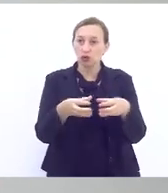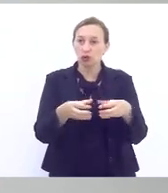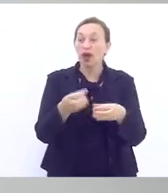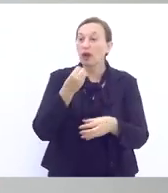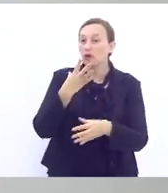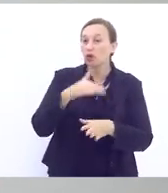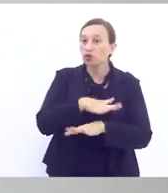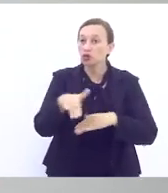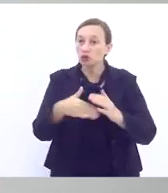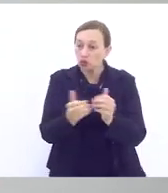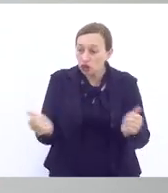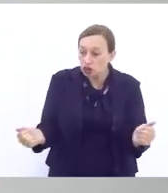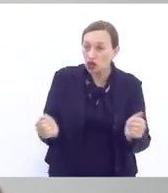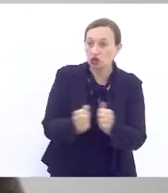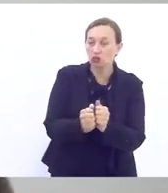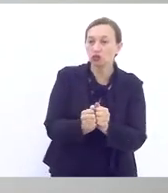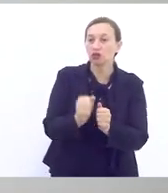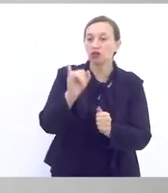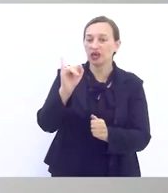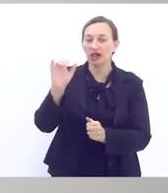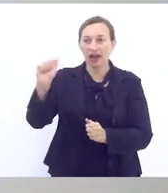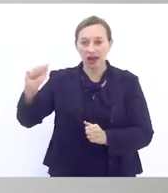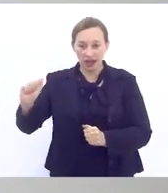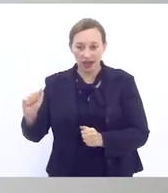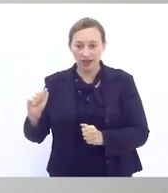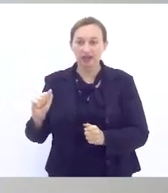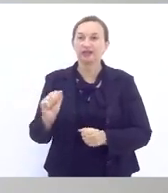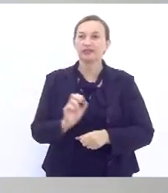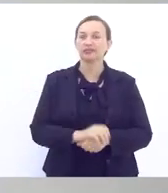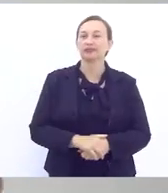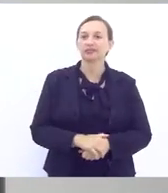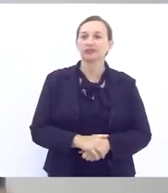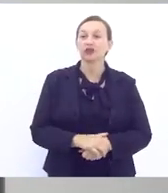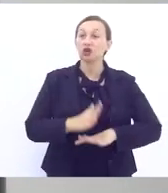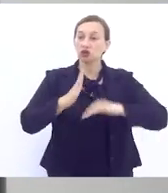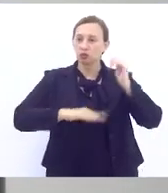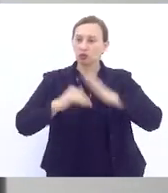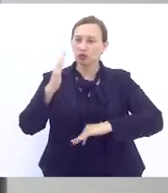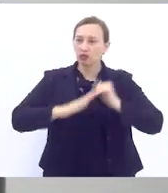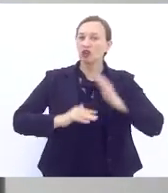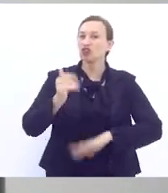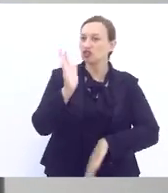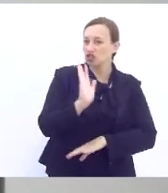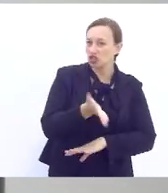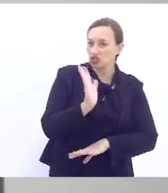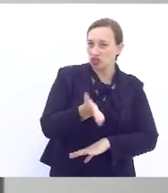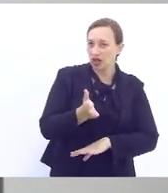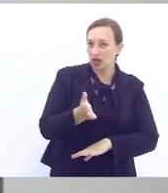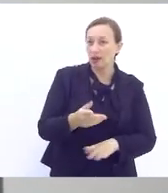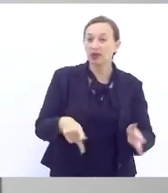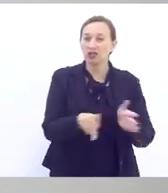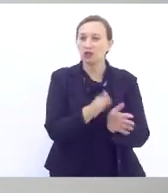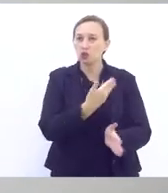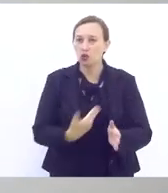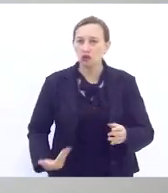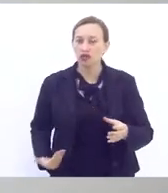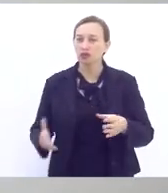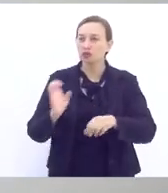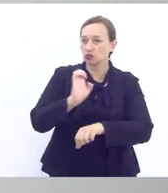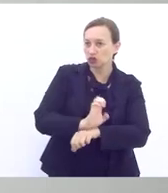todos no guarda-chuva do e a né parece quando a criação foi ofertadas as profissões que já estavam no governo do estado